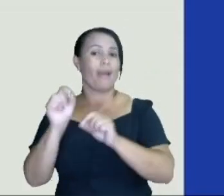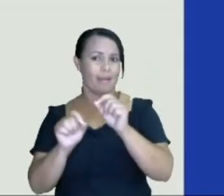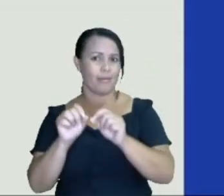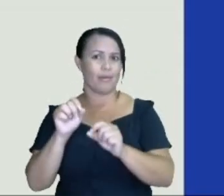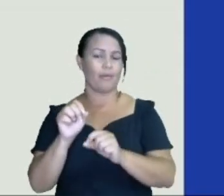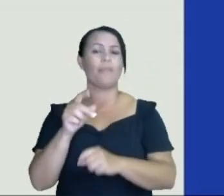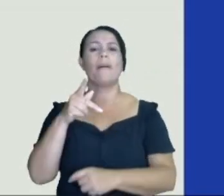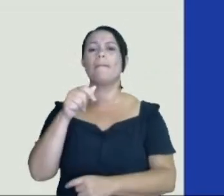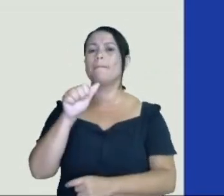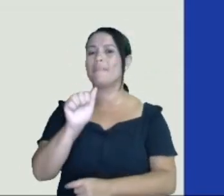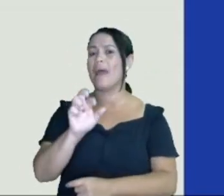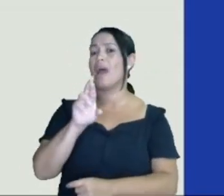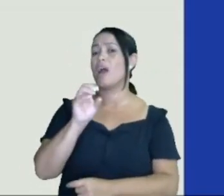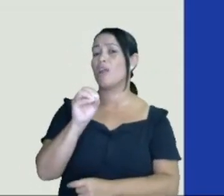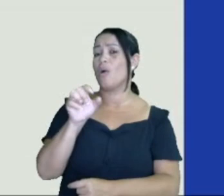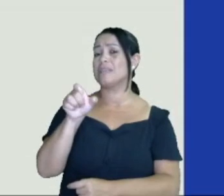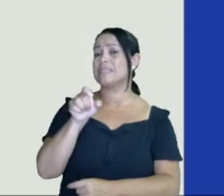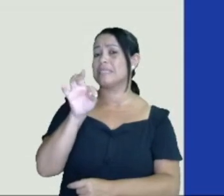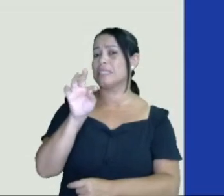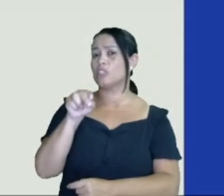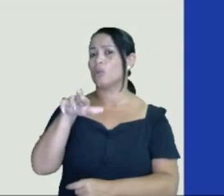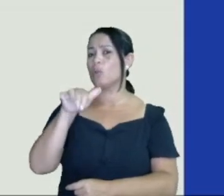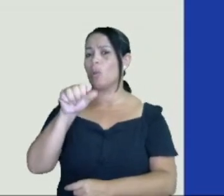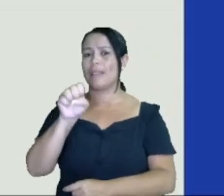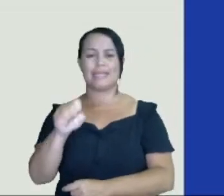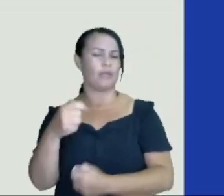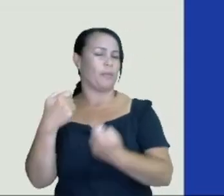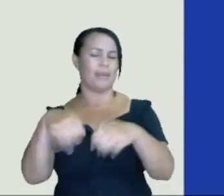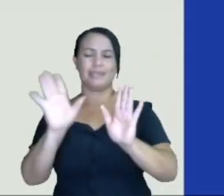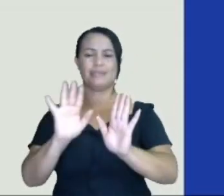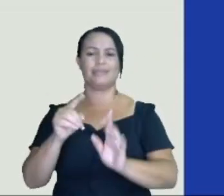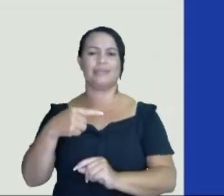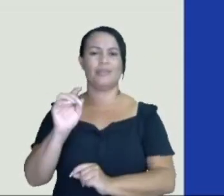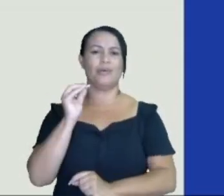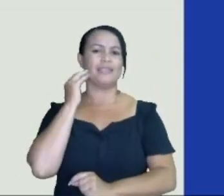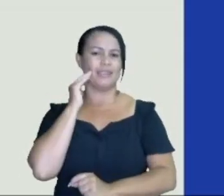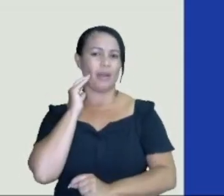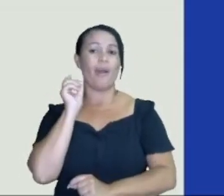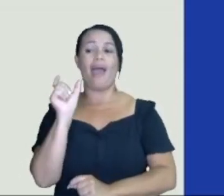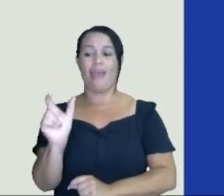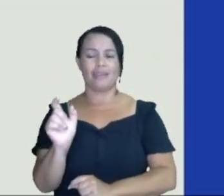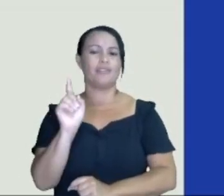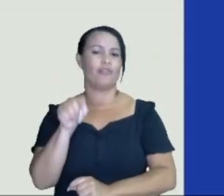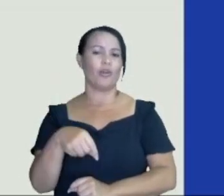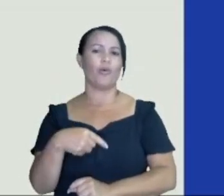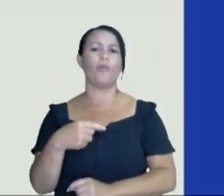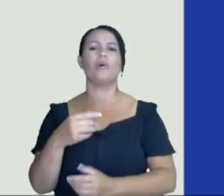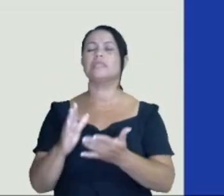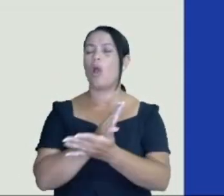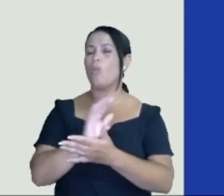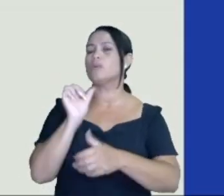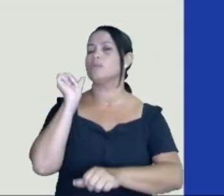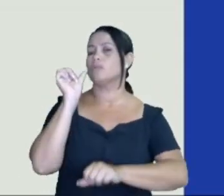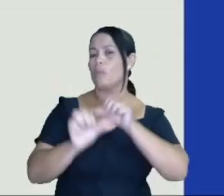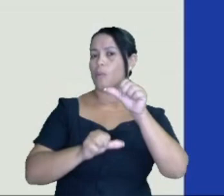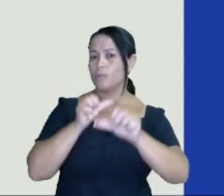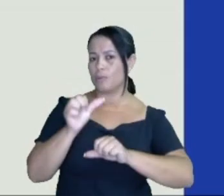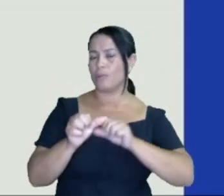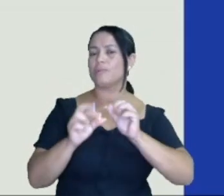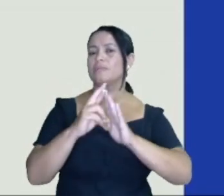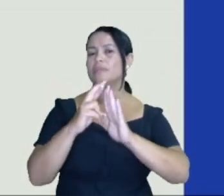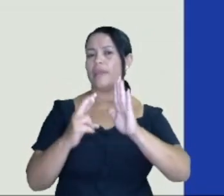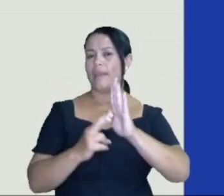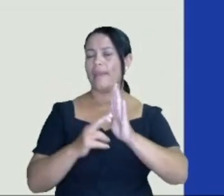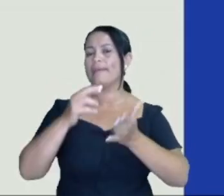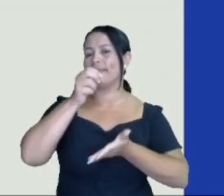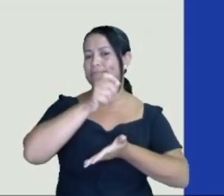heróico. Então, se ela é uma paroxítona, ela não se acentua-se. Então, essa foi uma das mudanças que